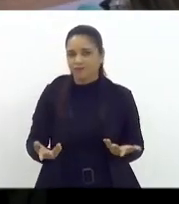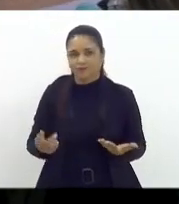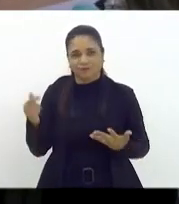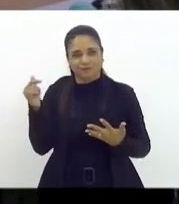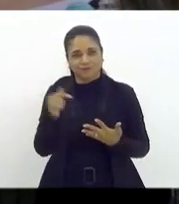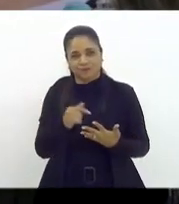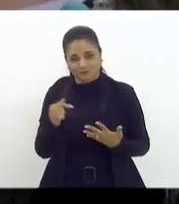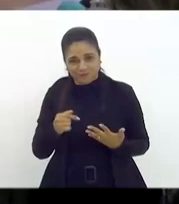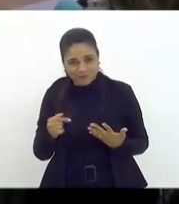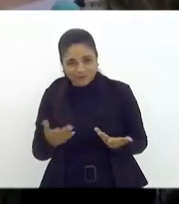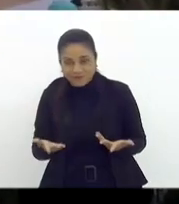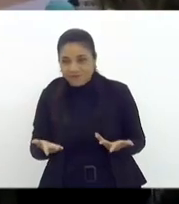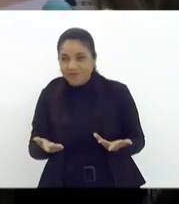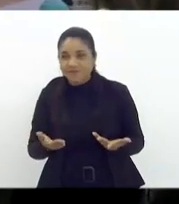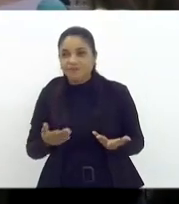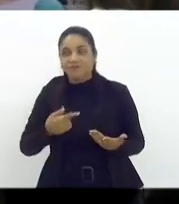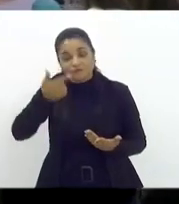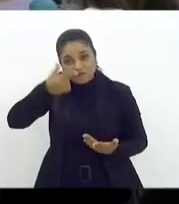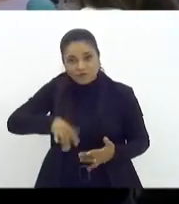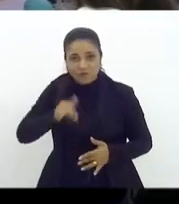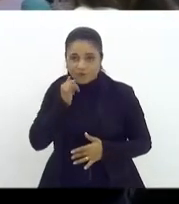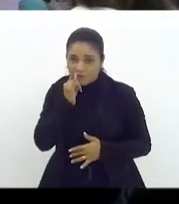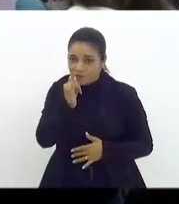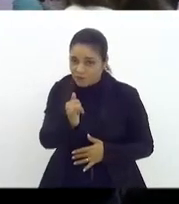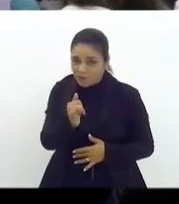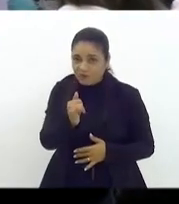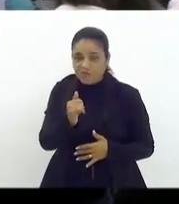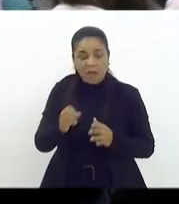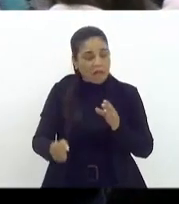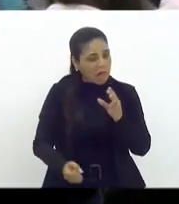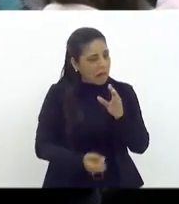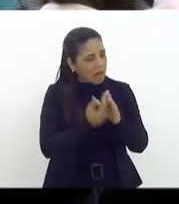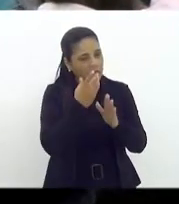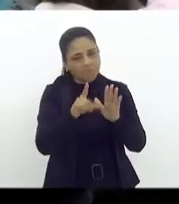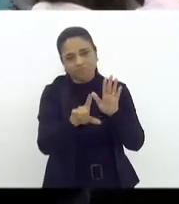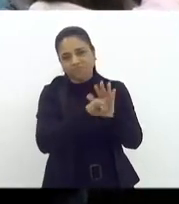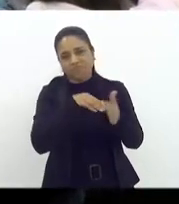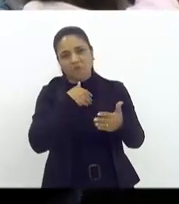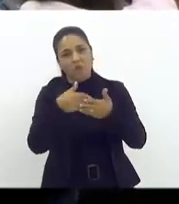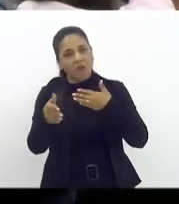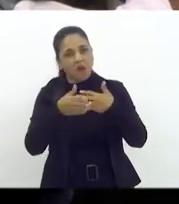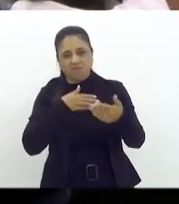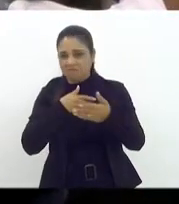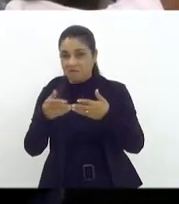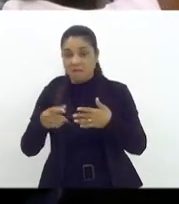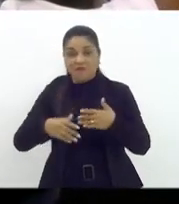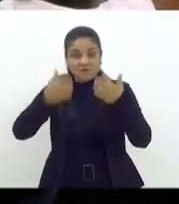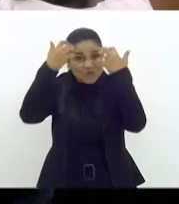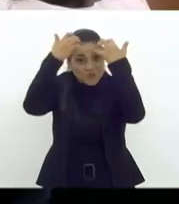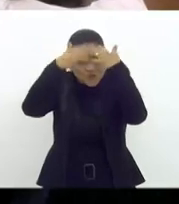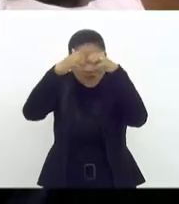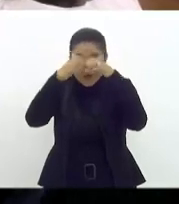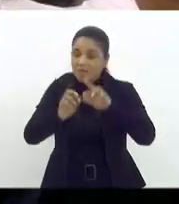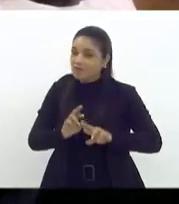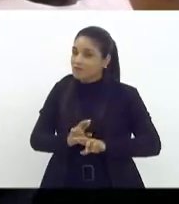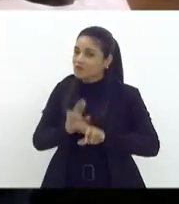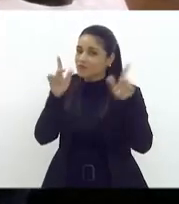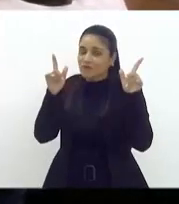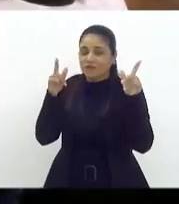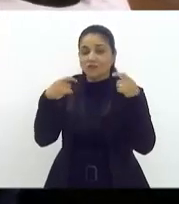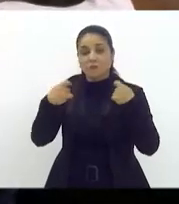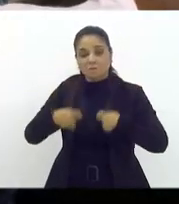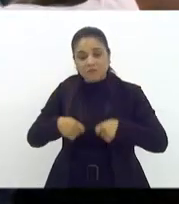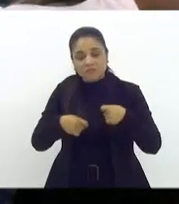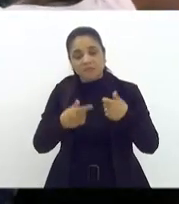volto a dizer podem fazer as leis que quiserem o cérebro é esse ou nós vamos nos ajustar como funciona